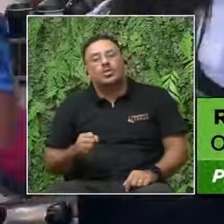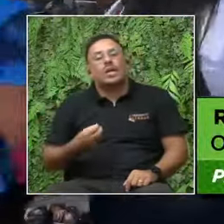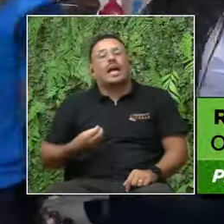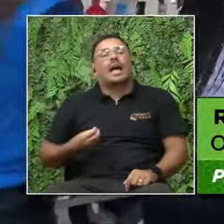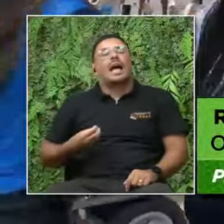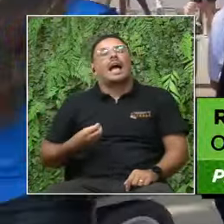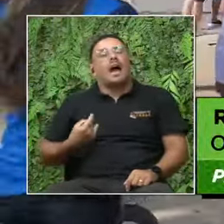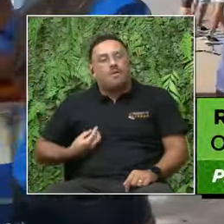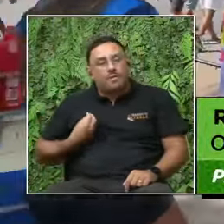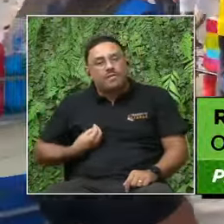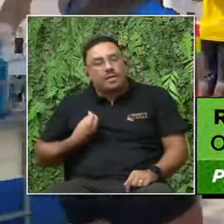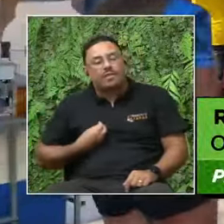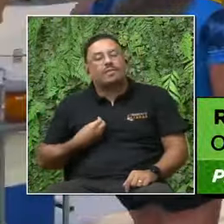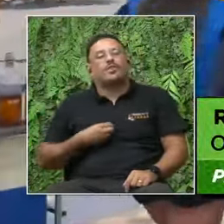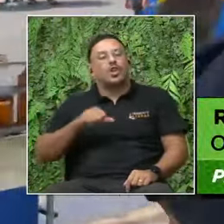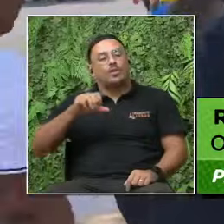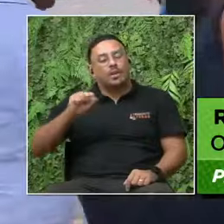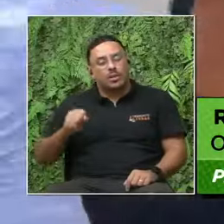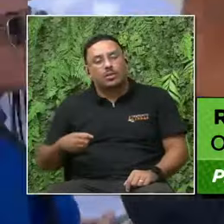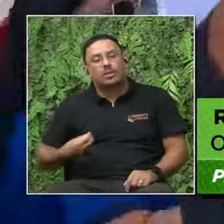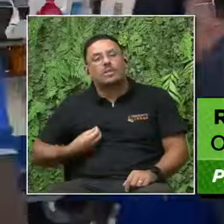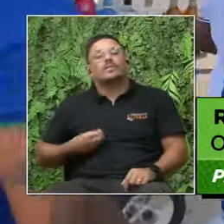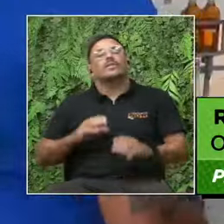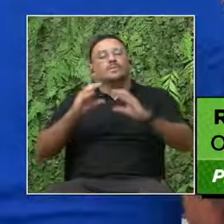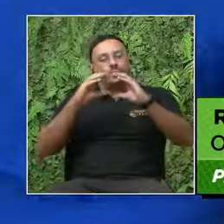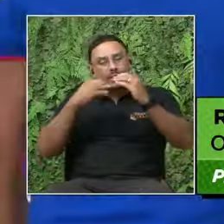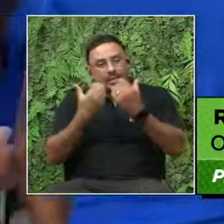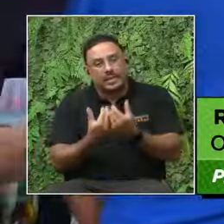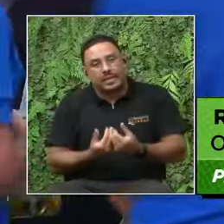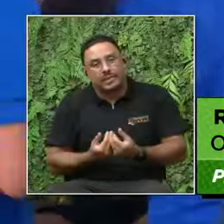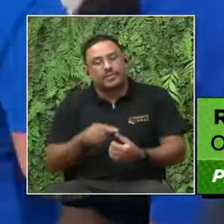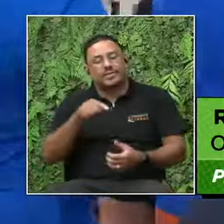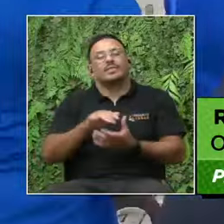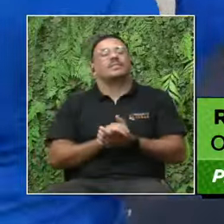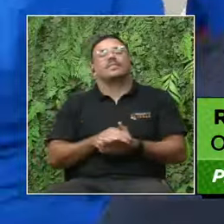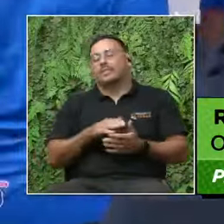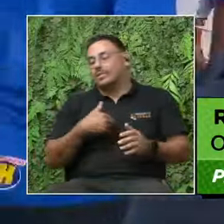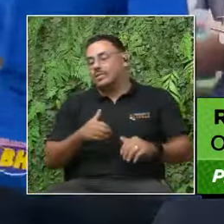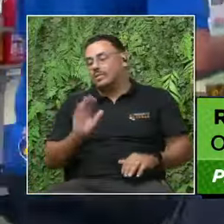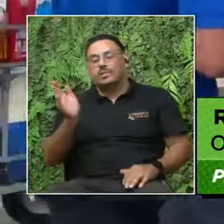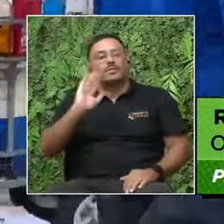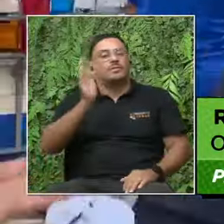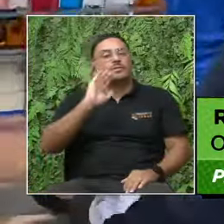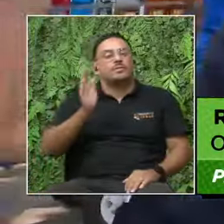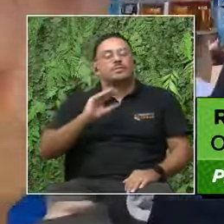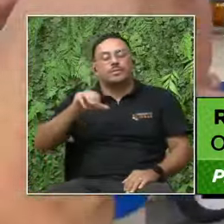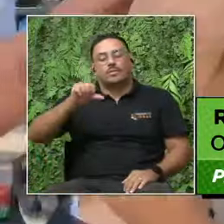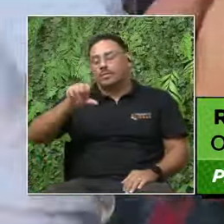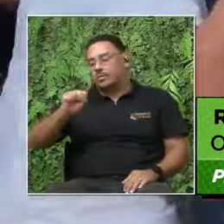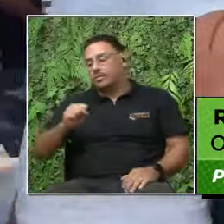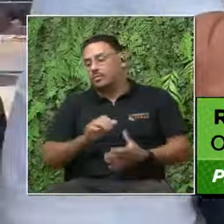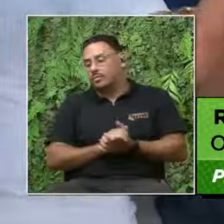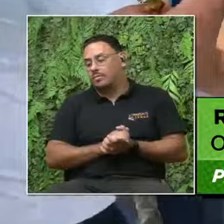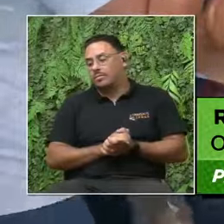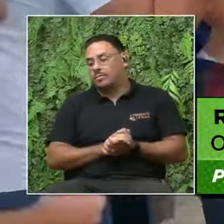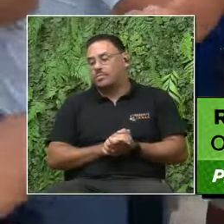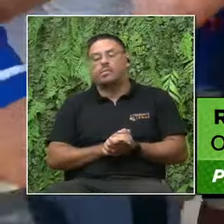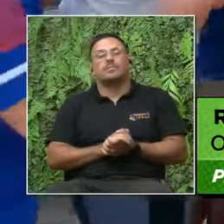no Estádio Mineirão Governador magalh pitto E aí querida tudo bom galera ao vivo na 98